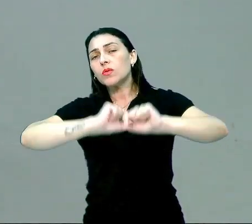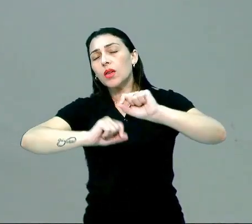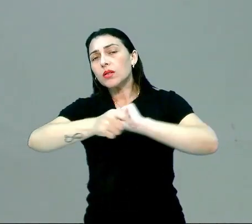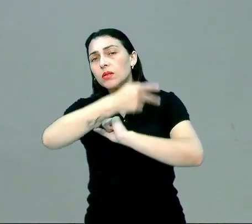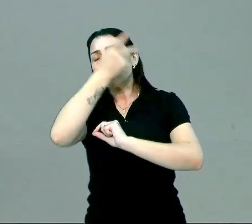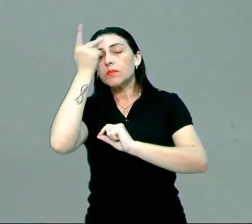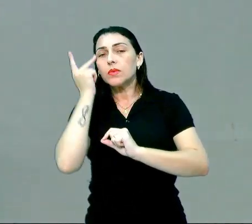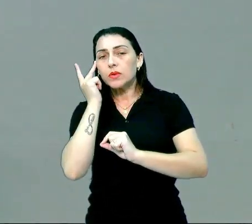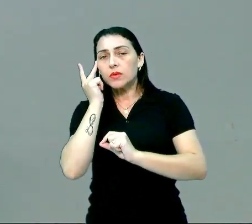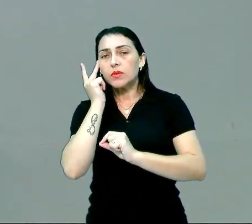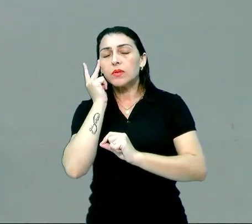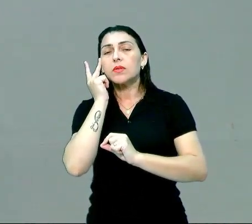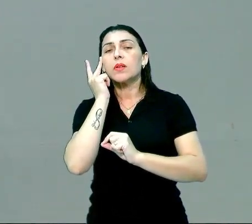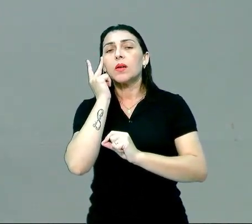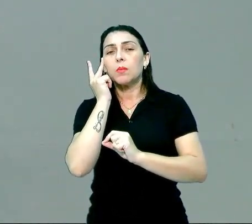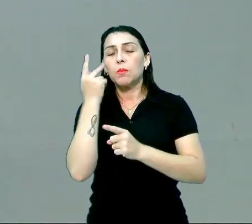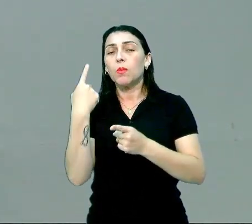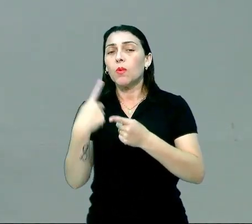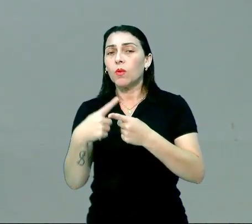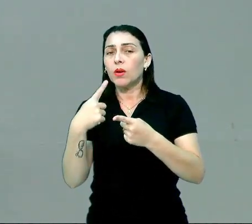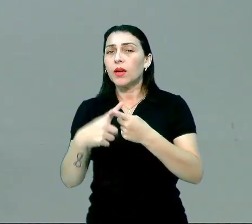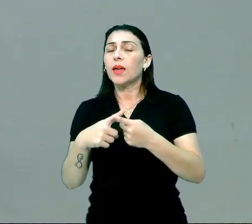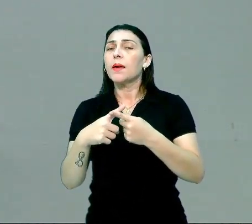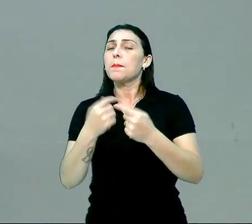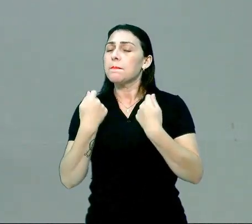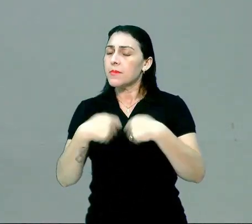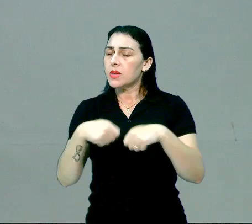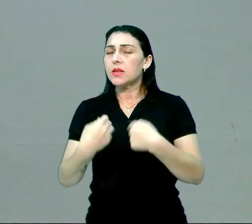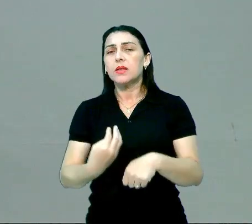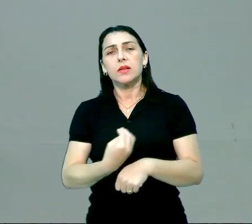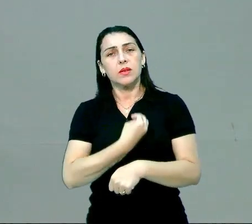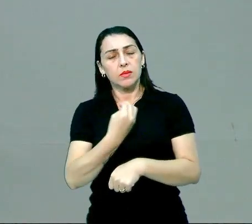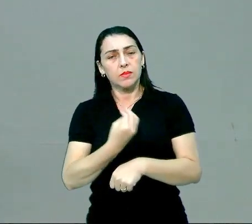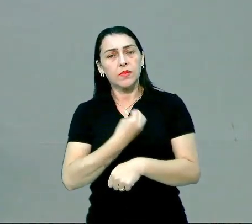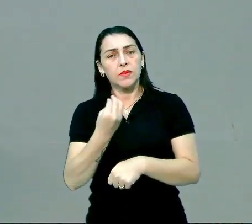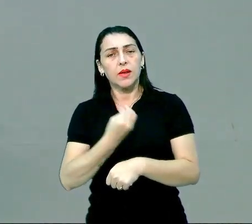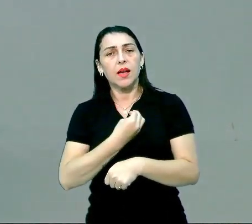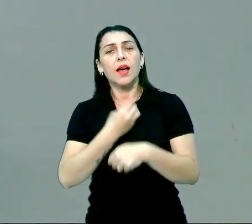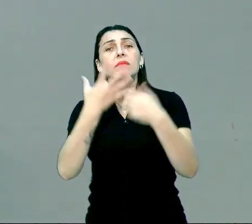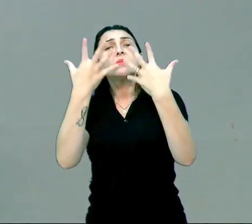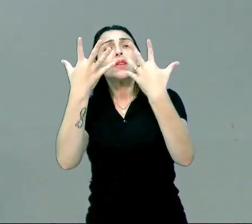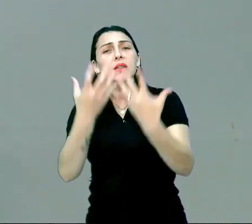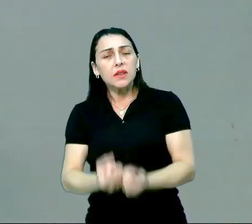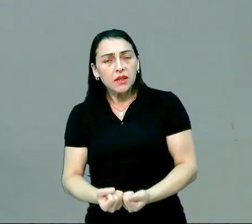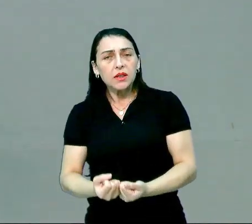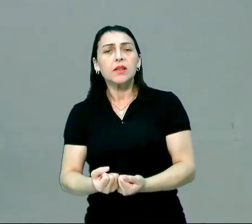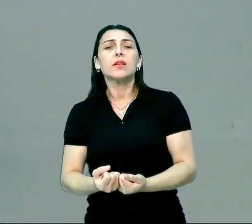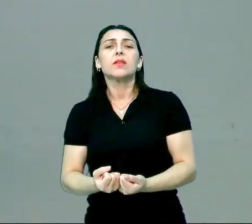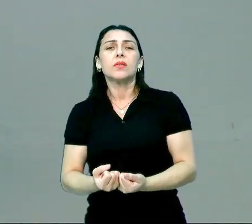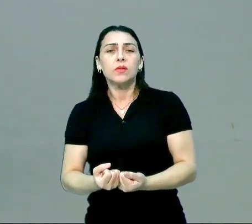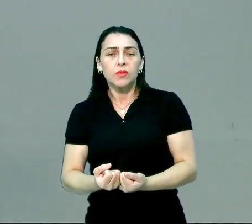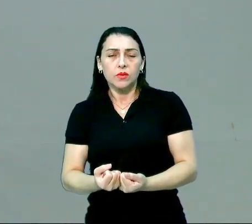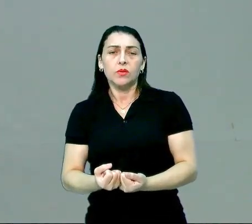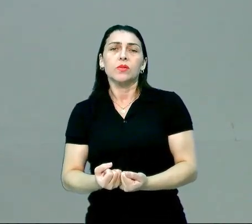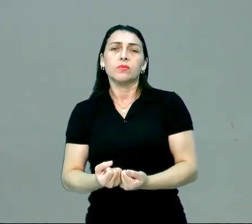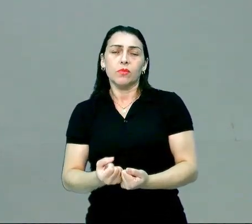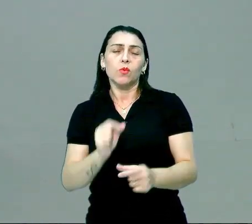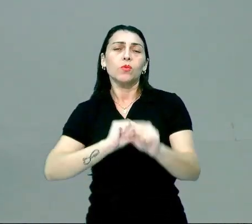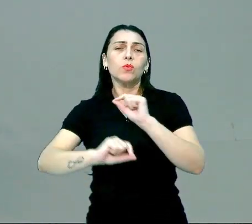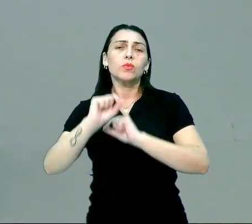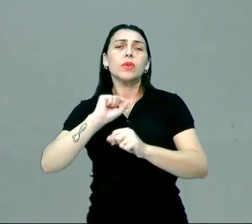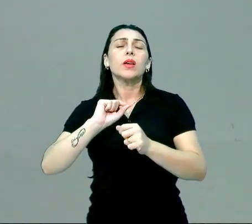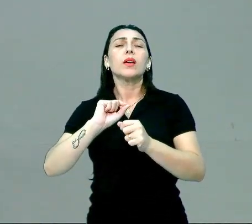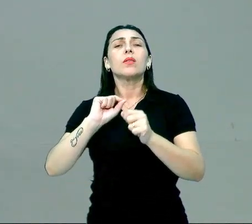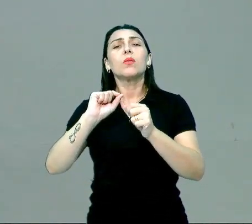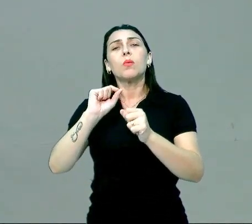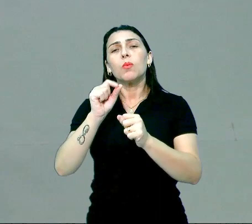muitas pessoas, pela questão da sobrevivência, elas acabem aceitando, sendo subjugadas